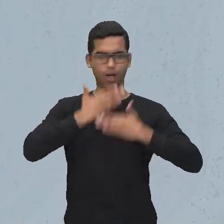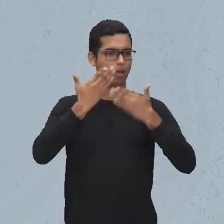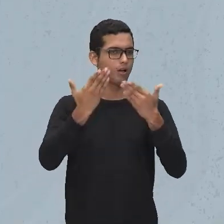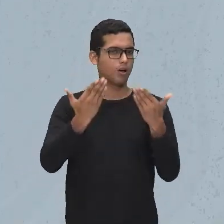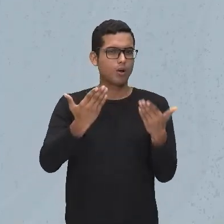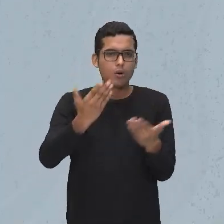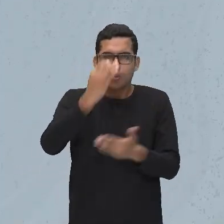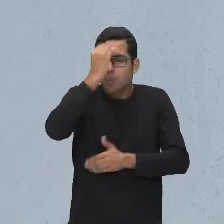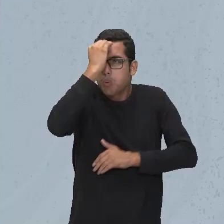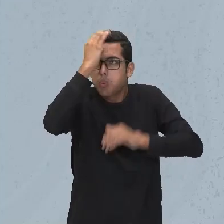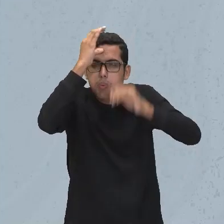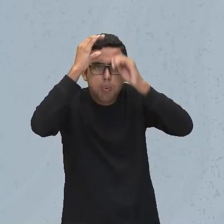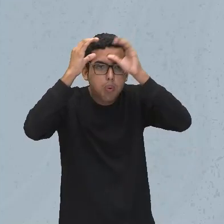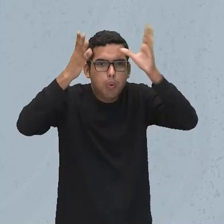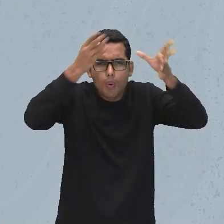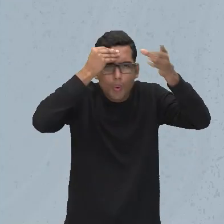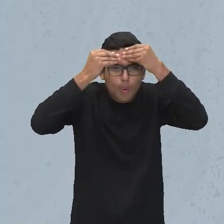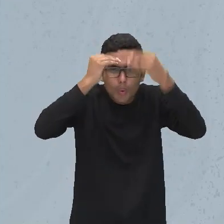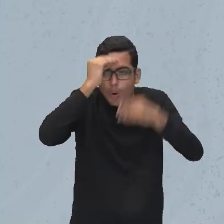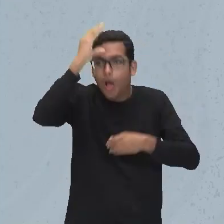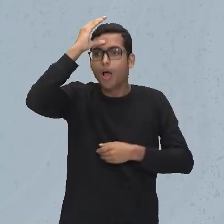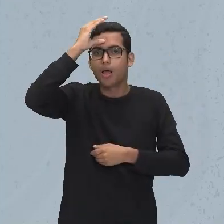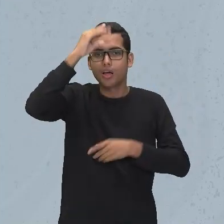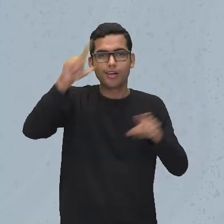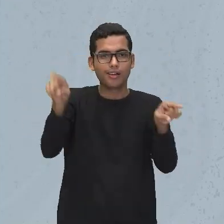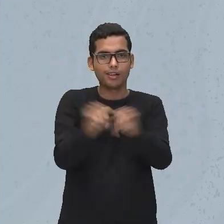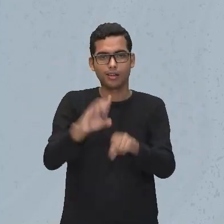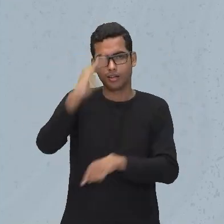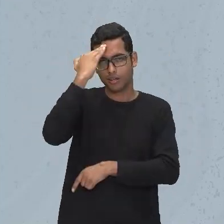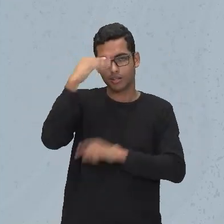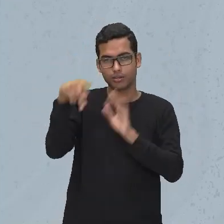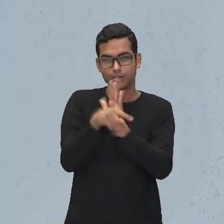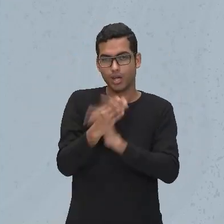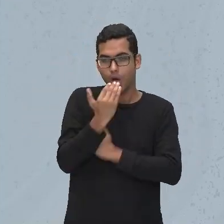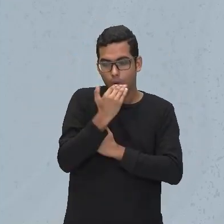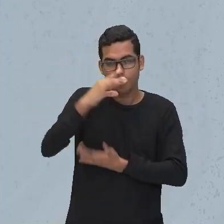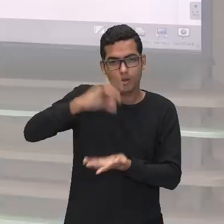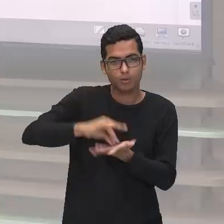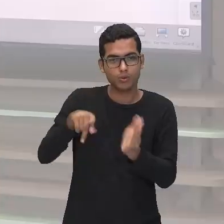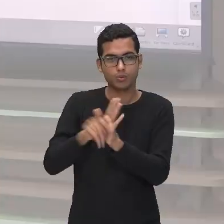saberes que o alimento deles já estava em ti.